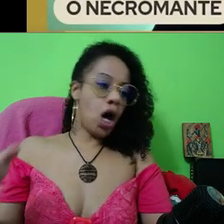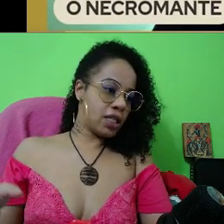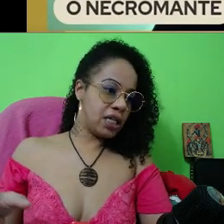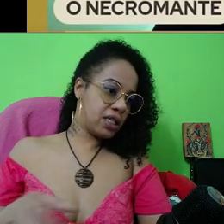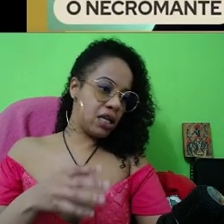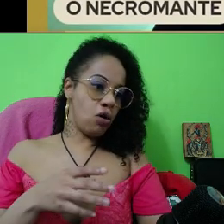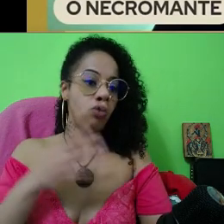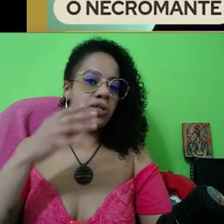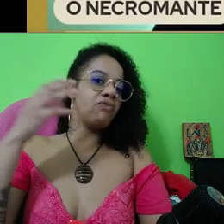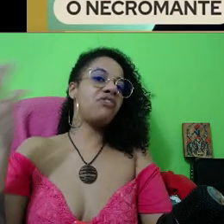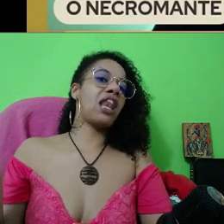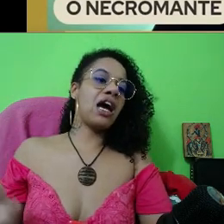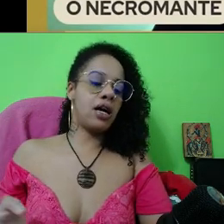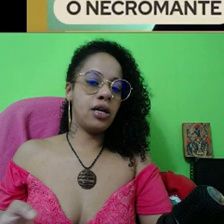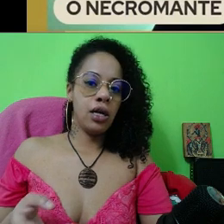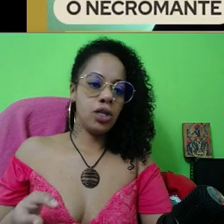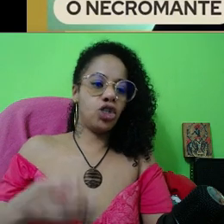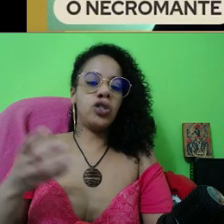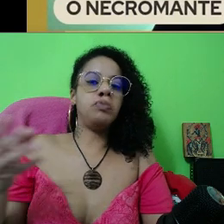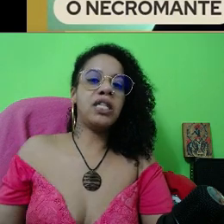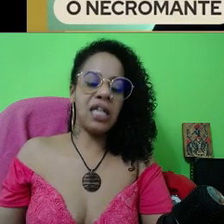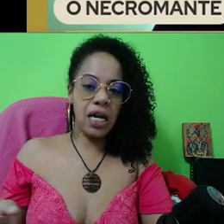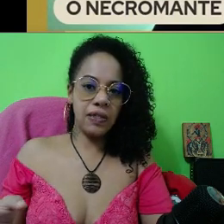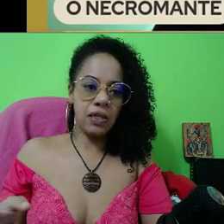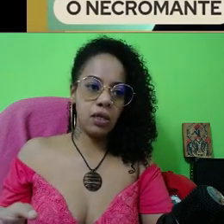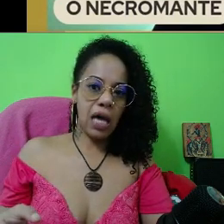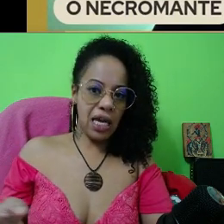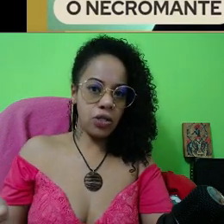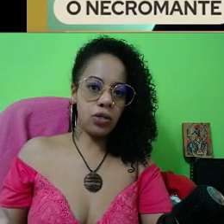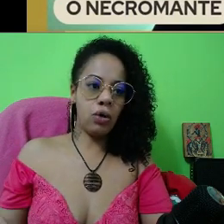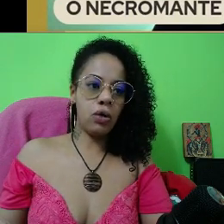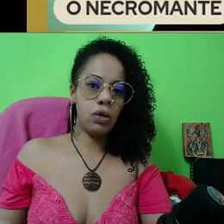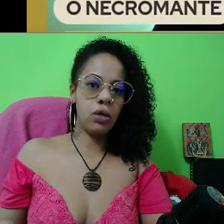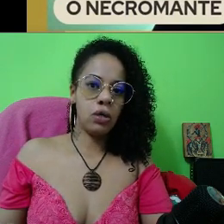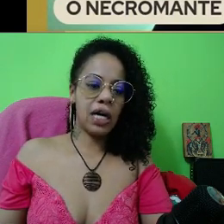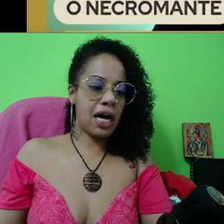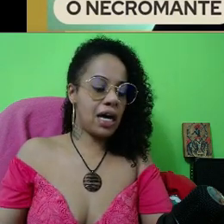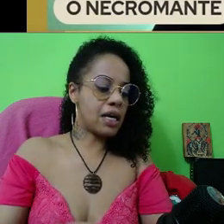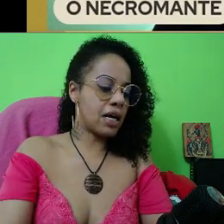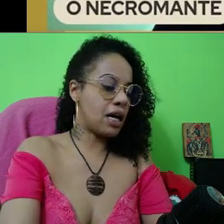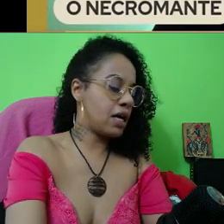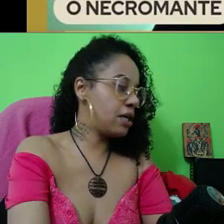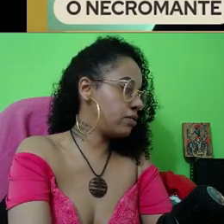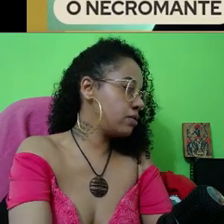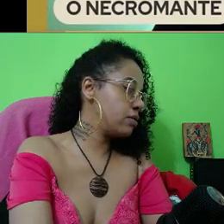idiotas que ousam falar de 2013 é isso